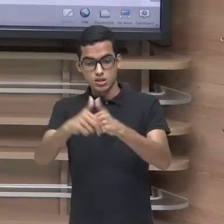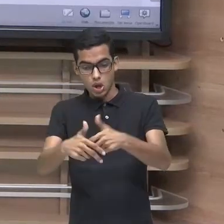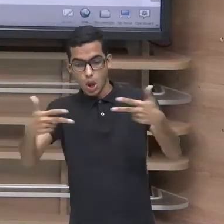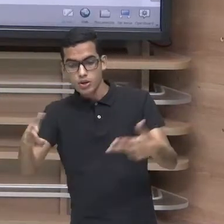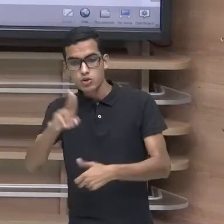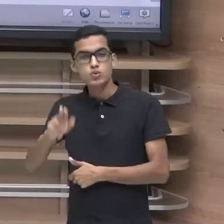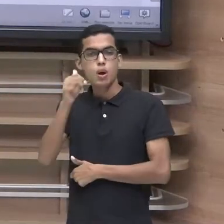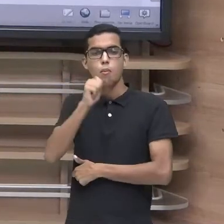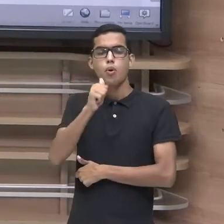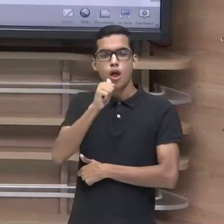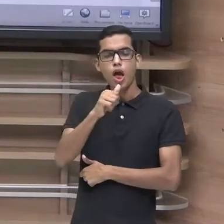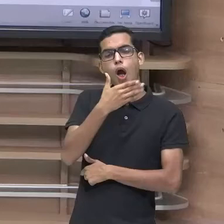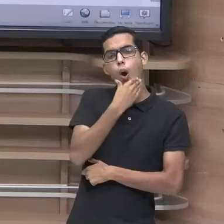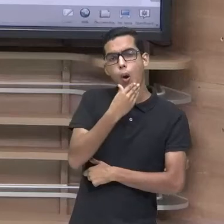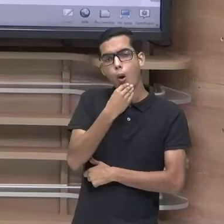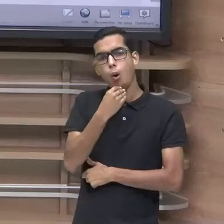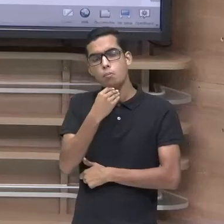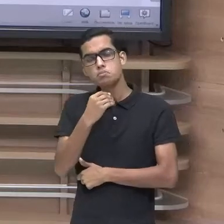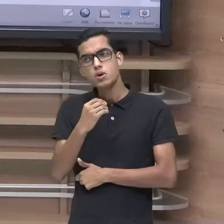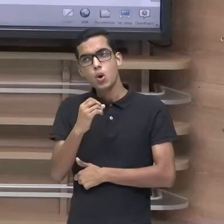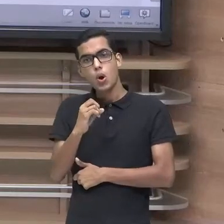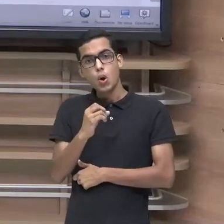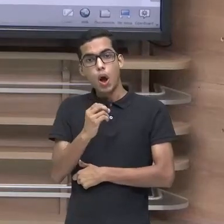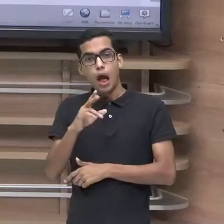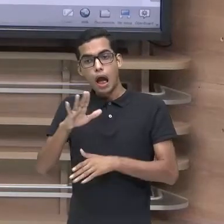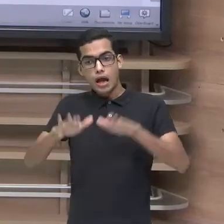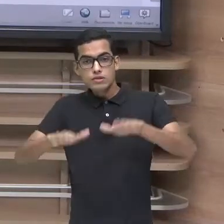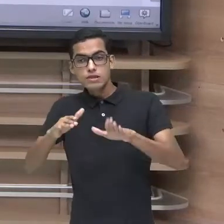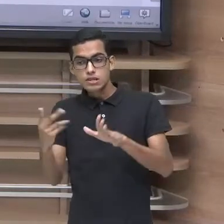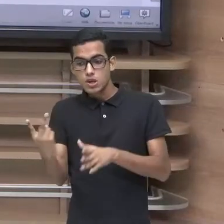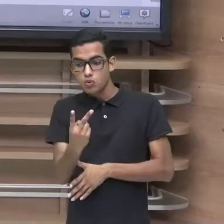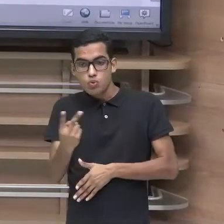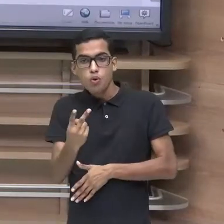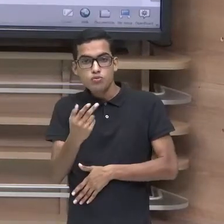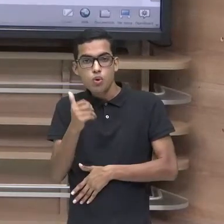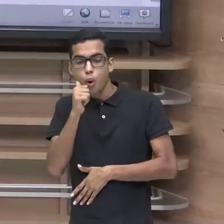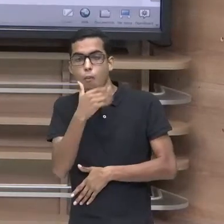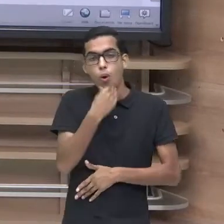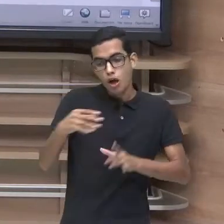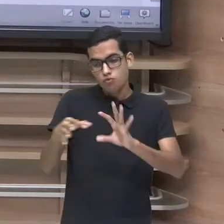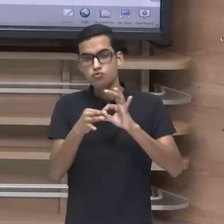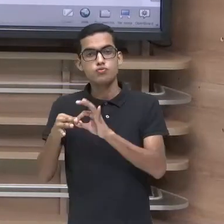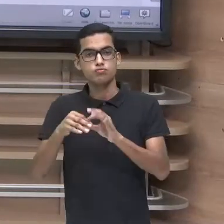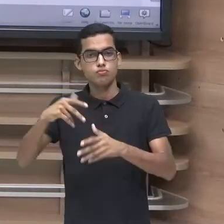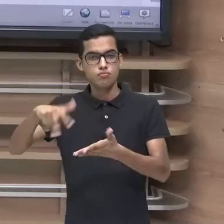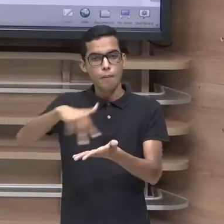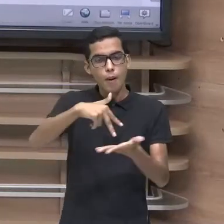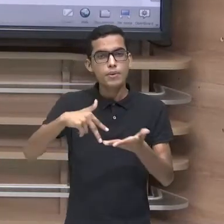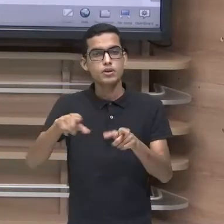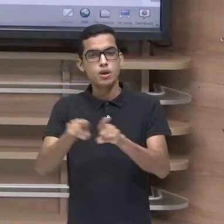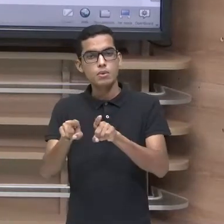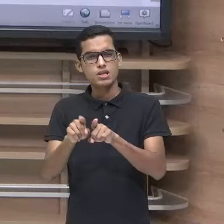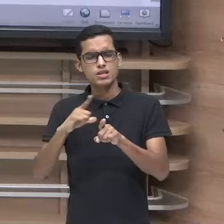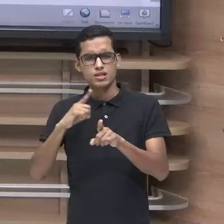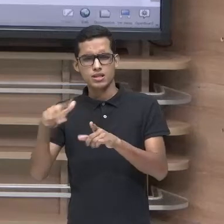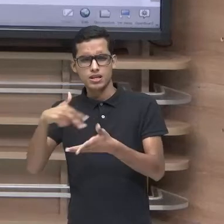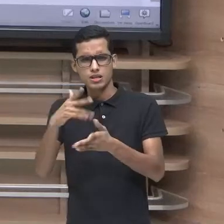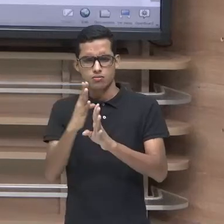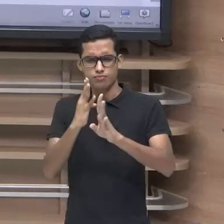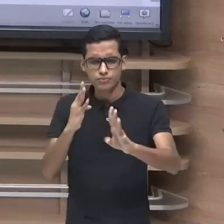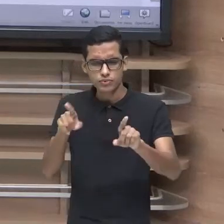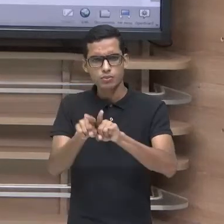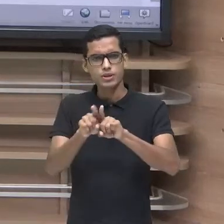só os homens, outras eles dançam juntos. Algumas etnias eles dançam em círculo, outras eles dançam em filas. Então, existem